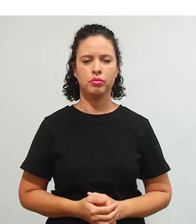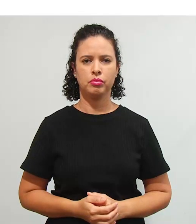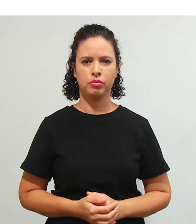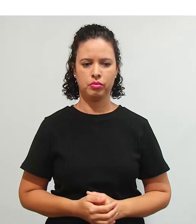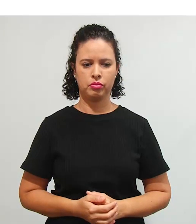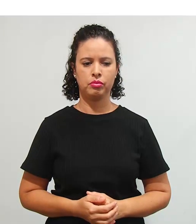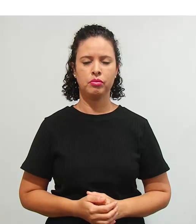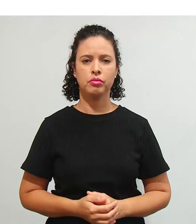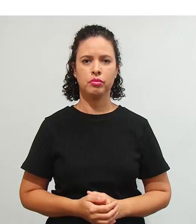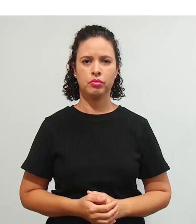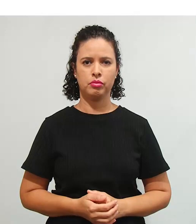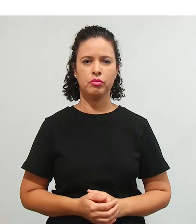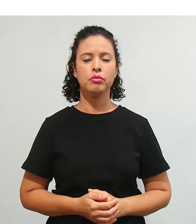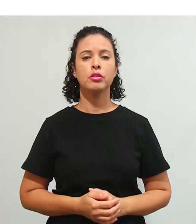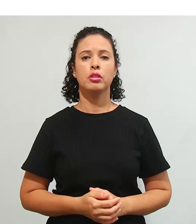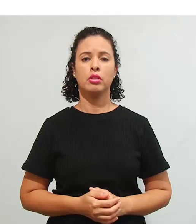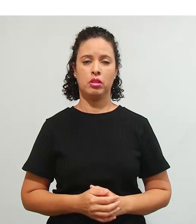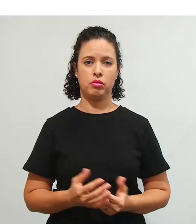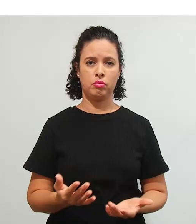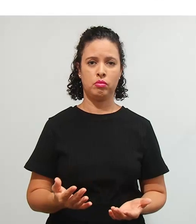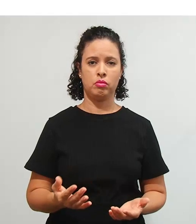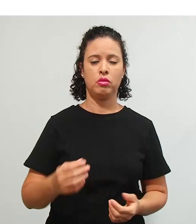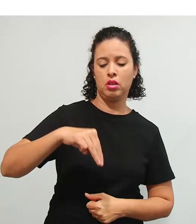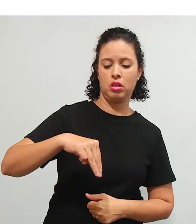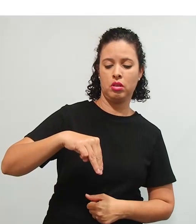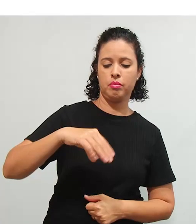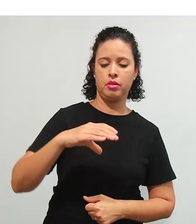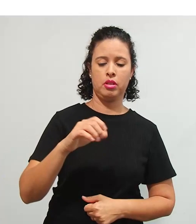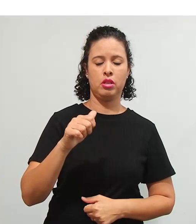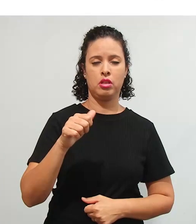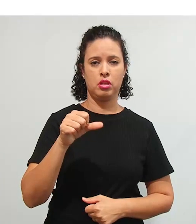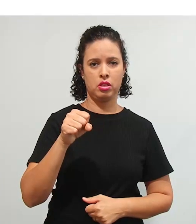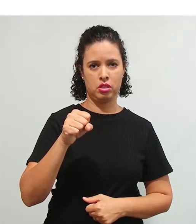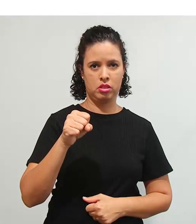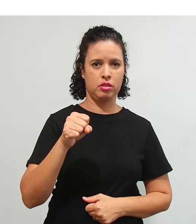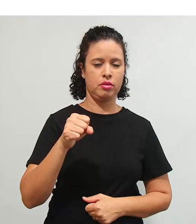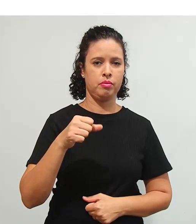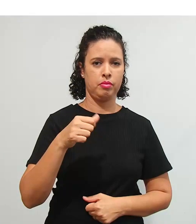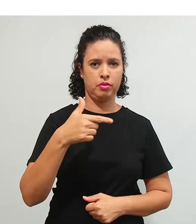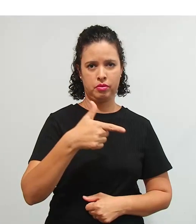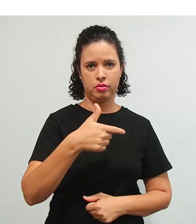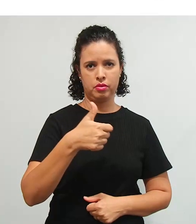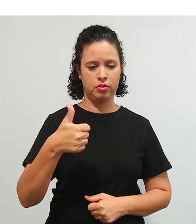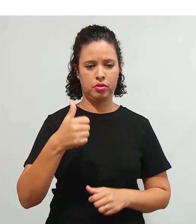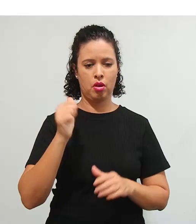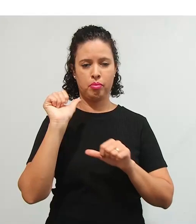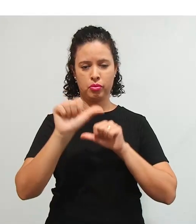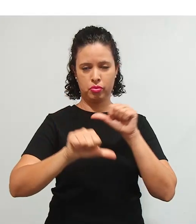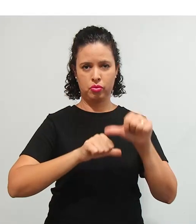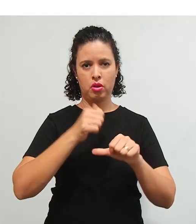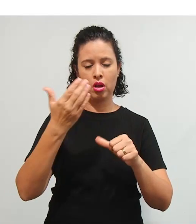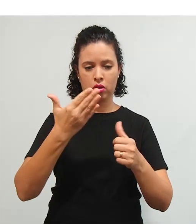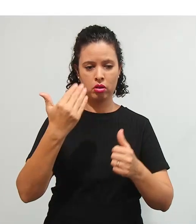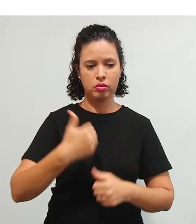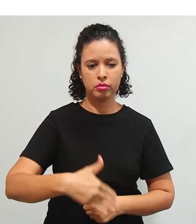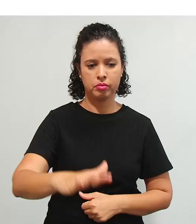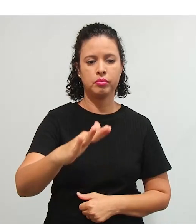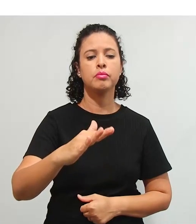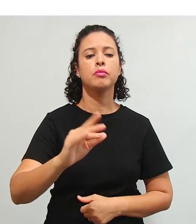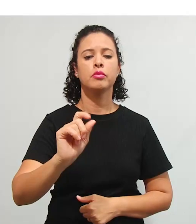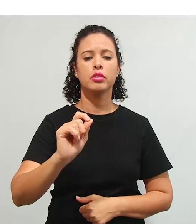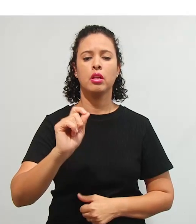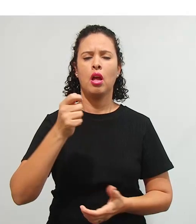com a alteração do MCASP de 21, a partir de 2023, agora, é obrigatório